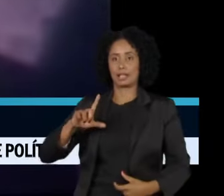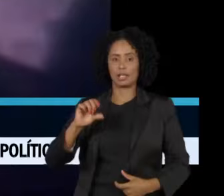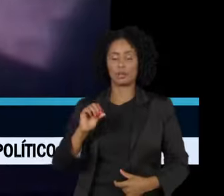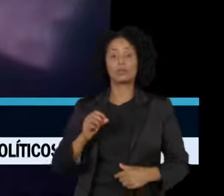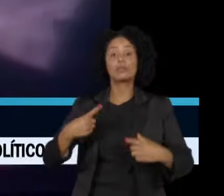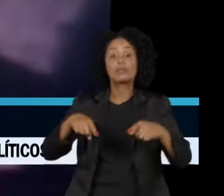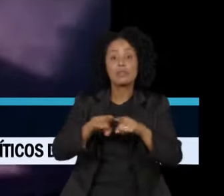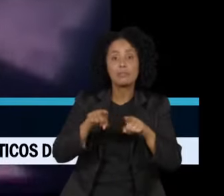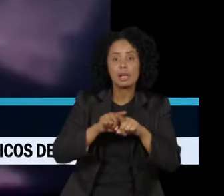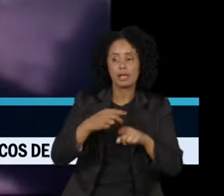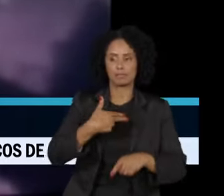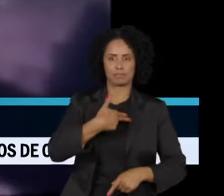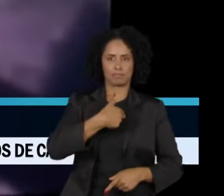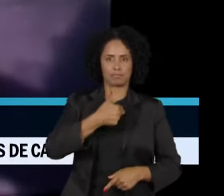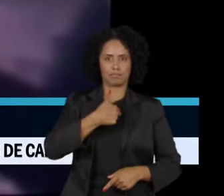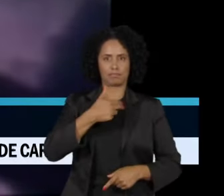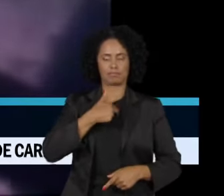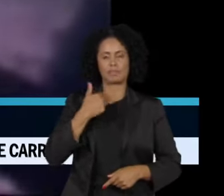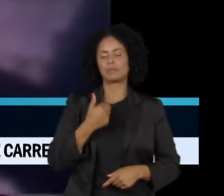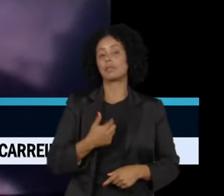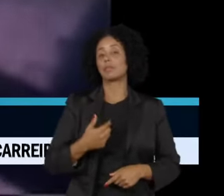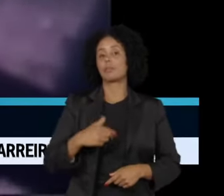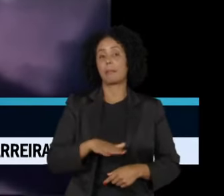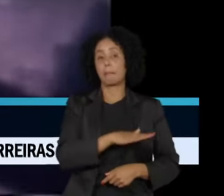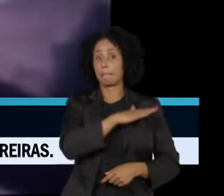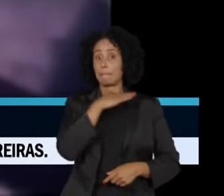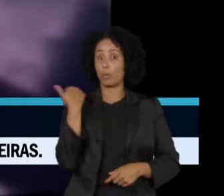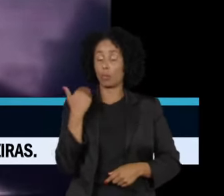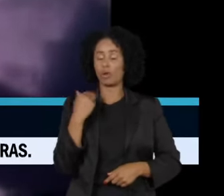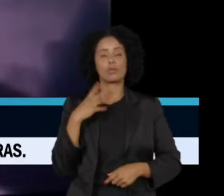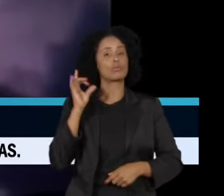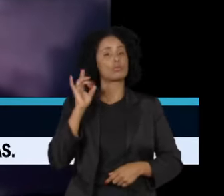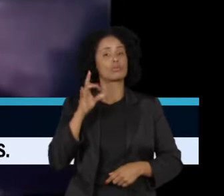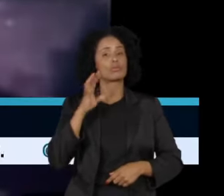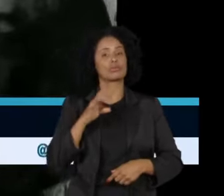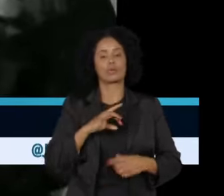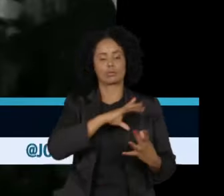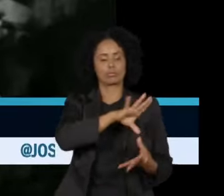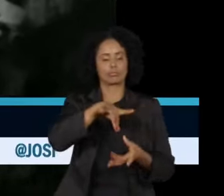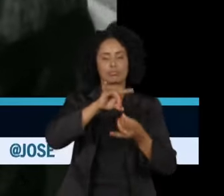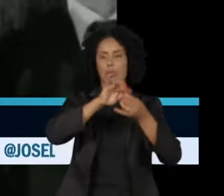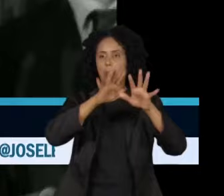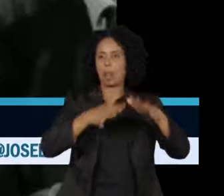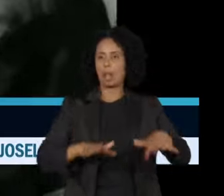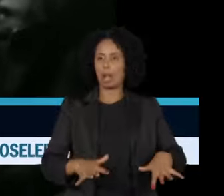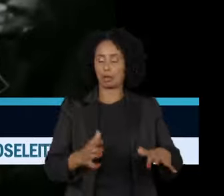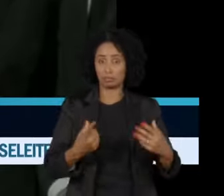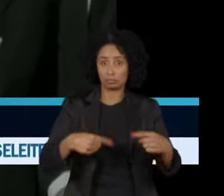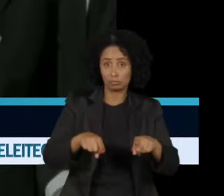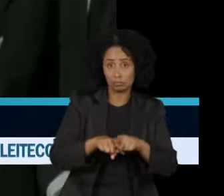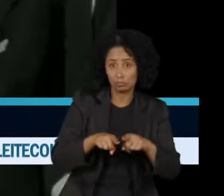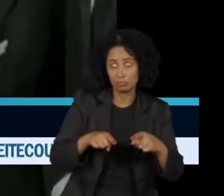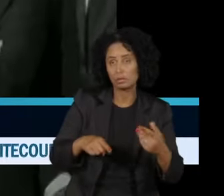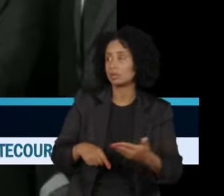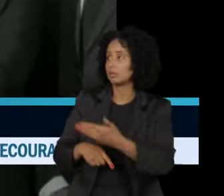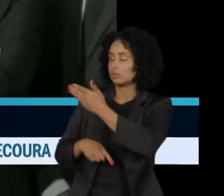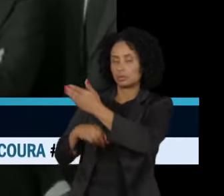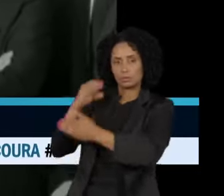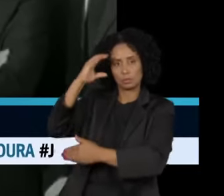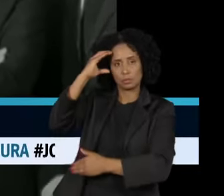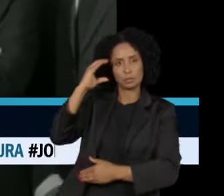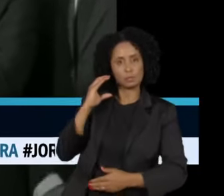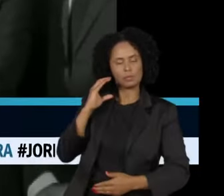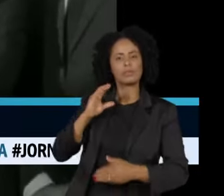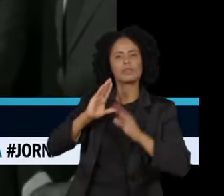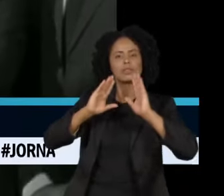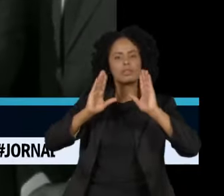Getúlio Vargas se suicidou, simbolicamente enterrou a democracia. O general Costa e Silva, segundo presidente